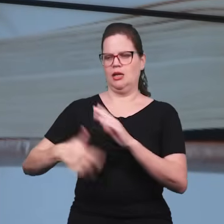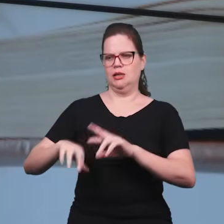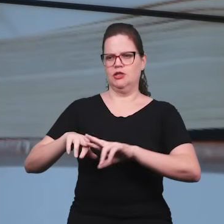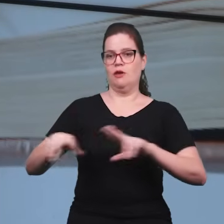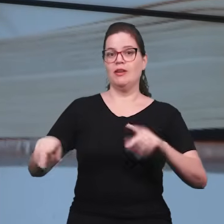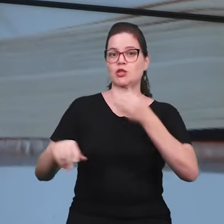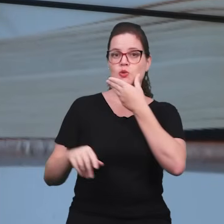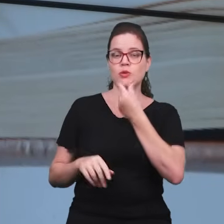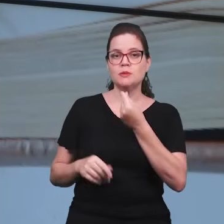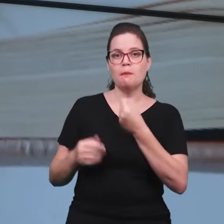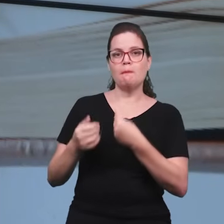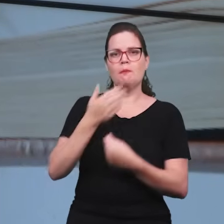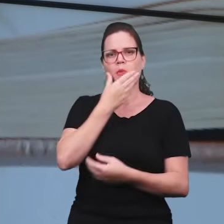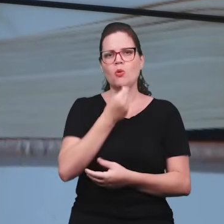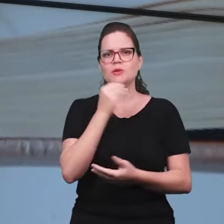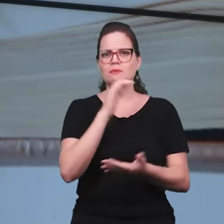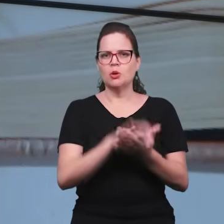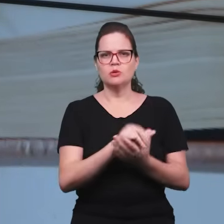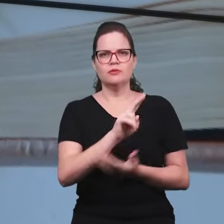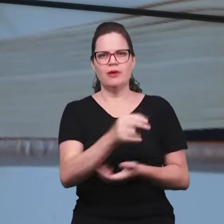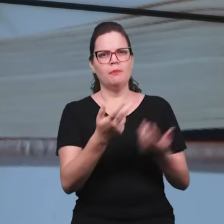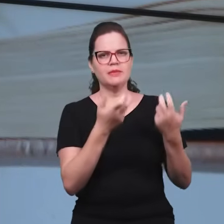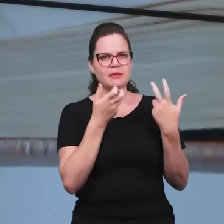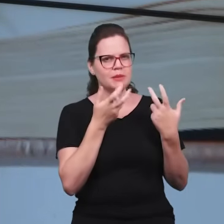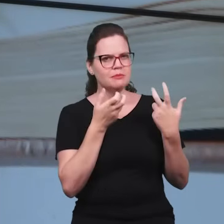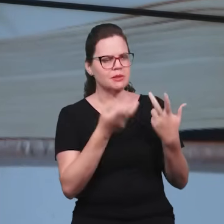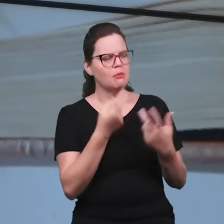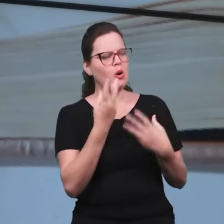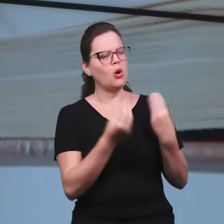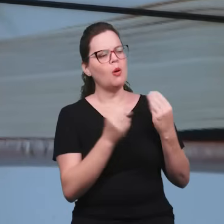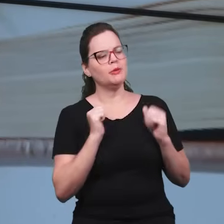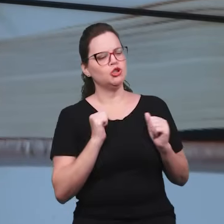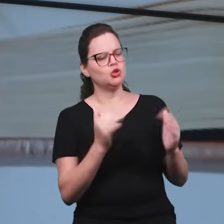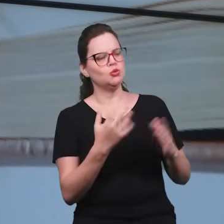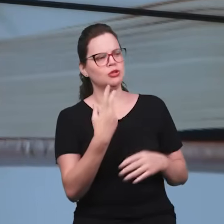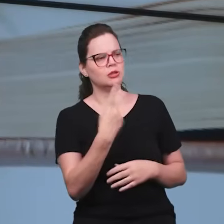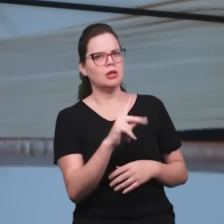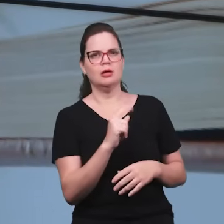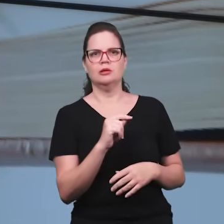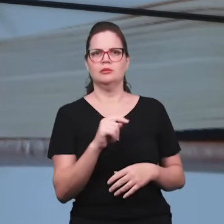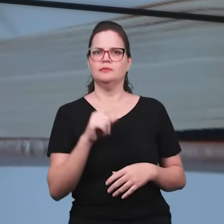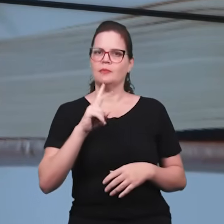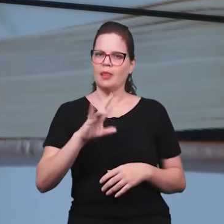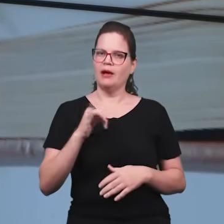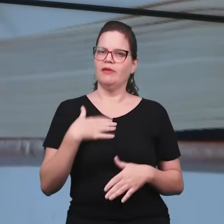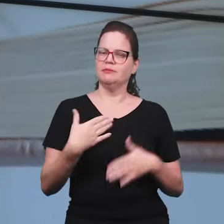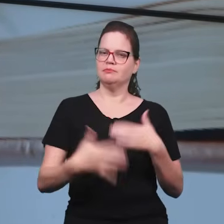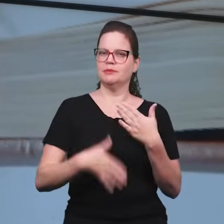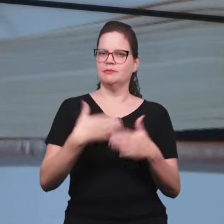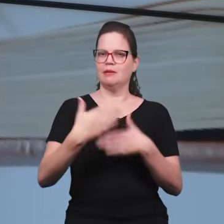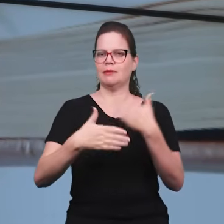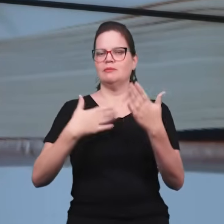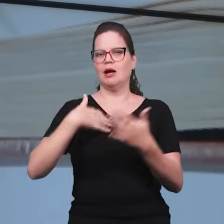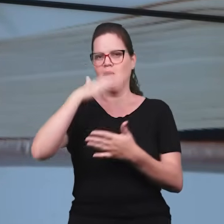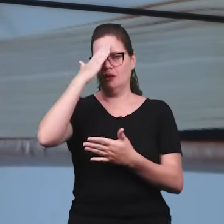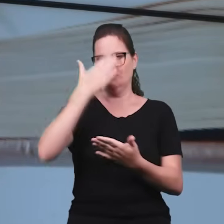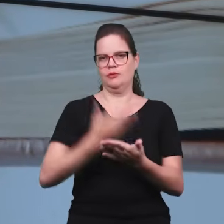vai observando várias características de como ela age e essa confiança vai sendo gerada.